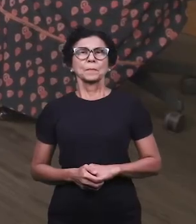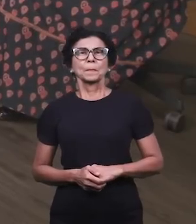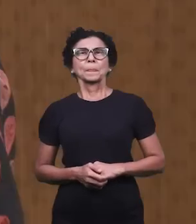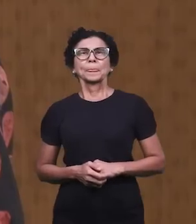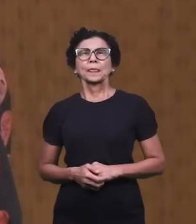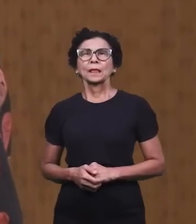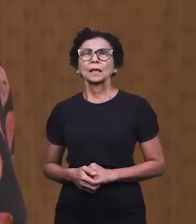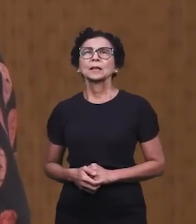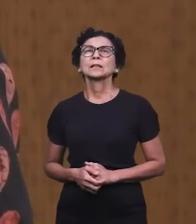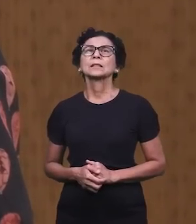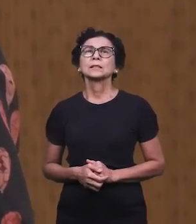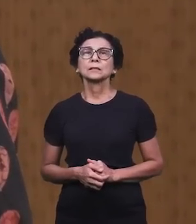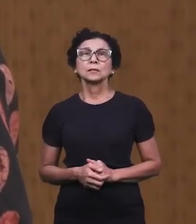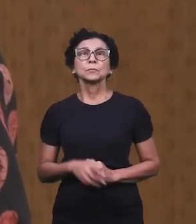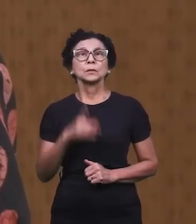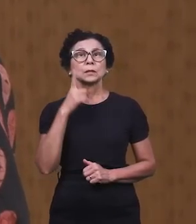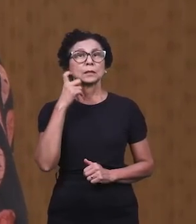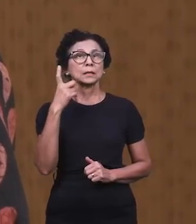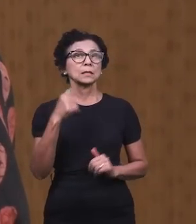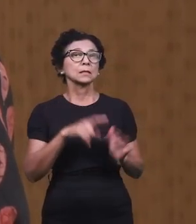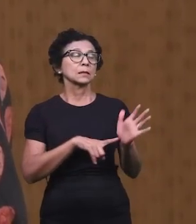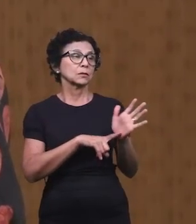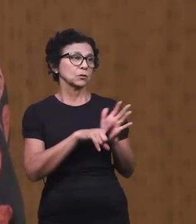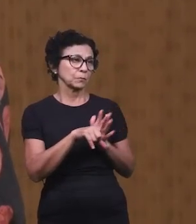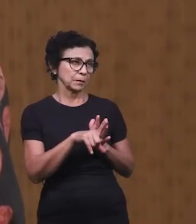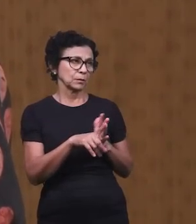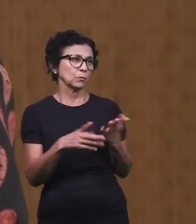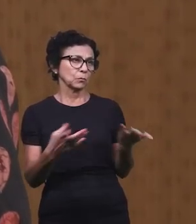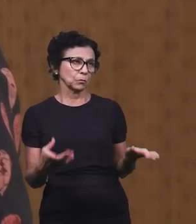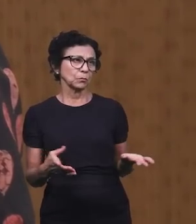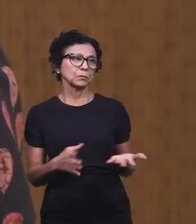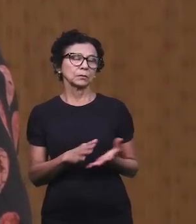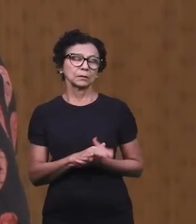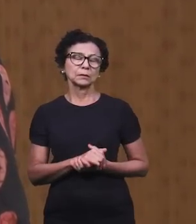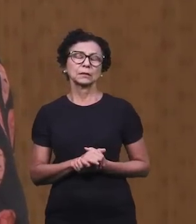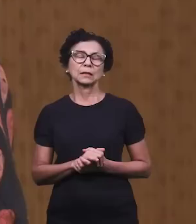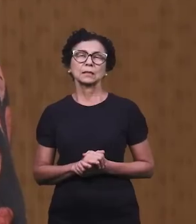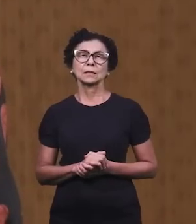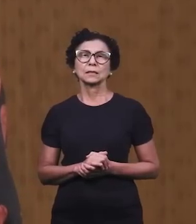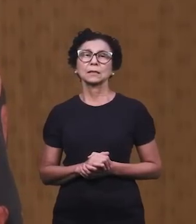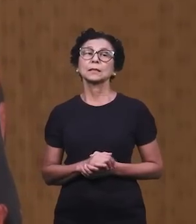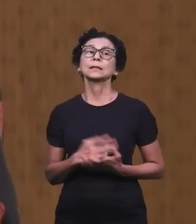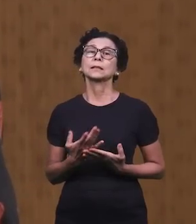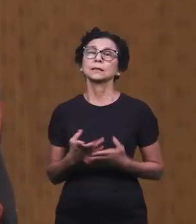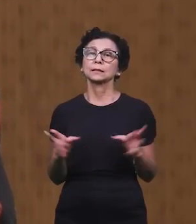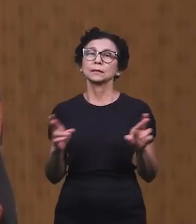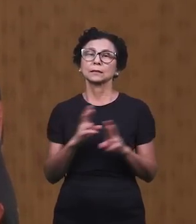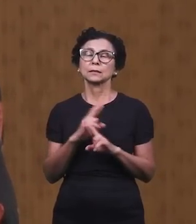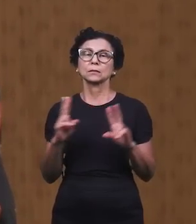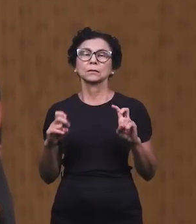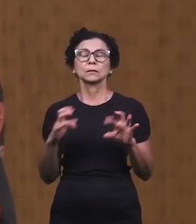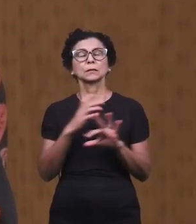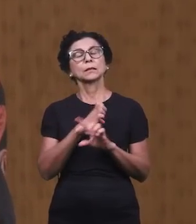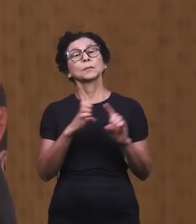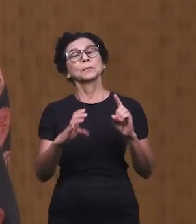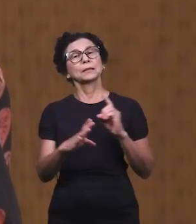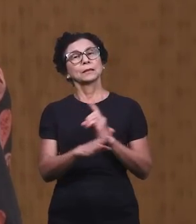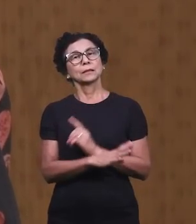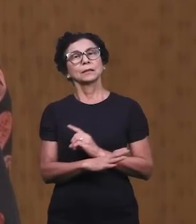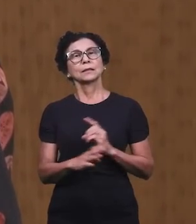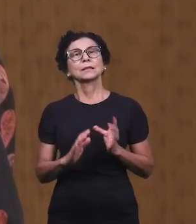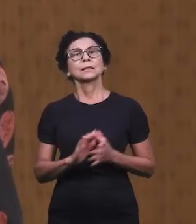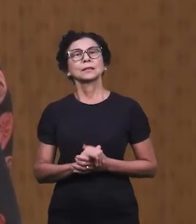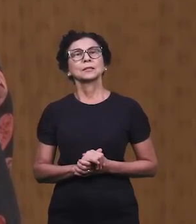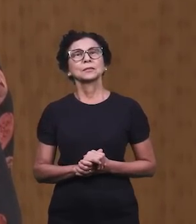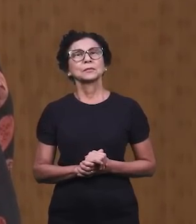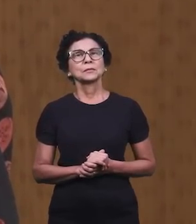Tem muitas perguntas aqui interessantes, inclusive que envolvem os temas que nós temos estudado na Escola Bíblica Dominical. Quem vai começar aqui com